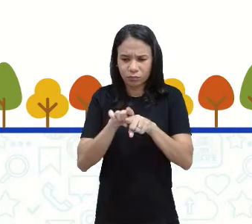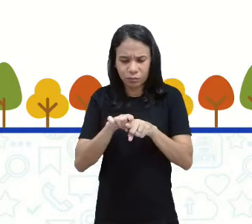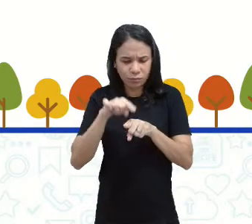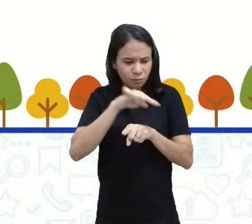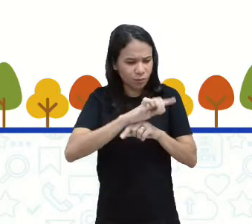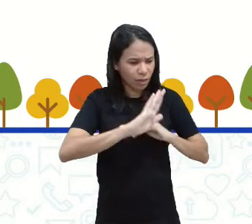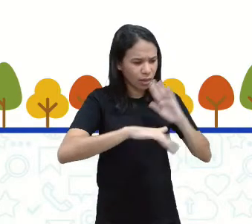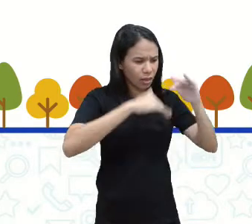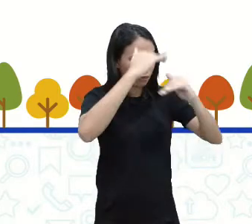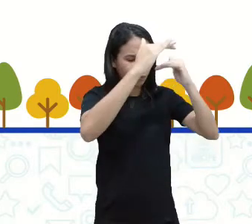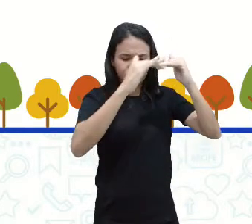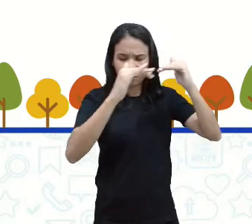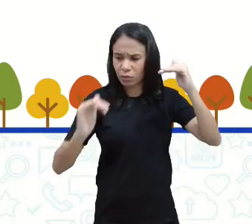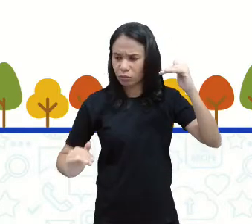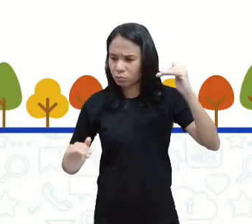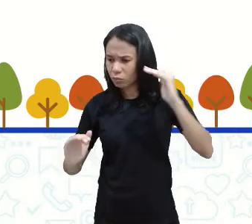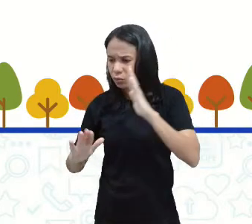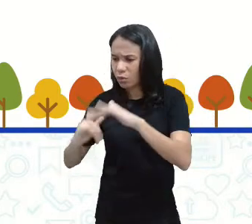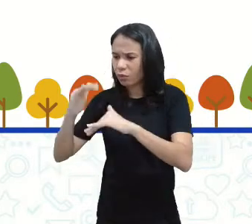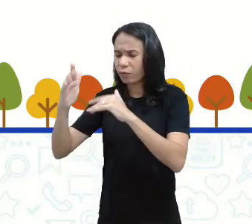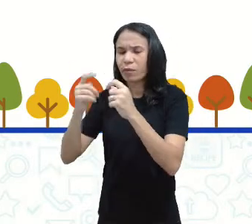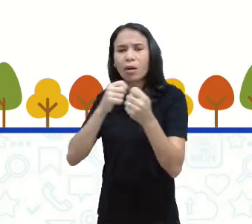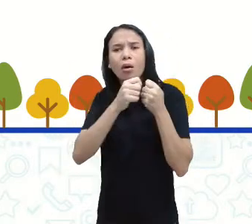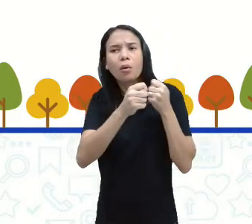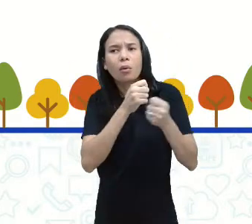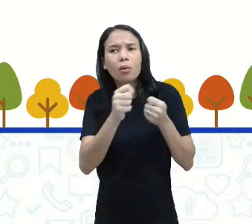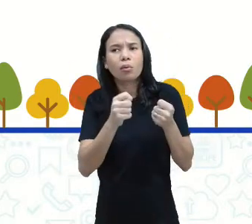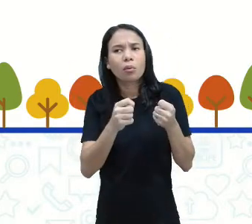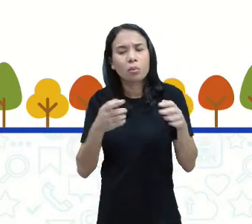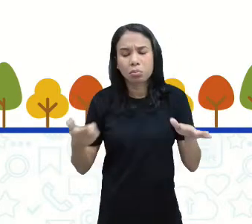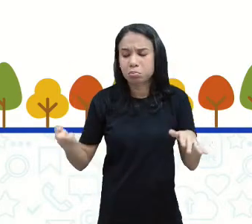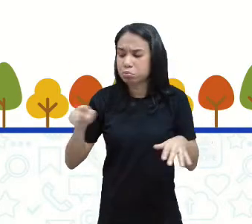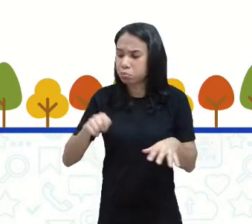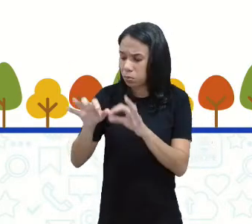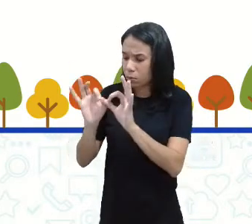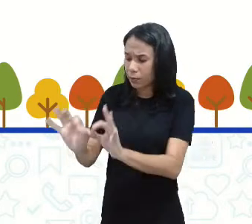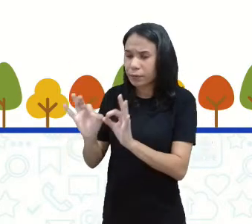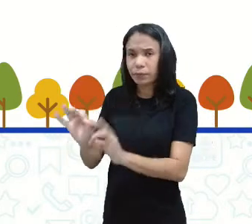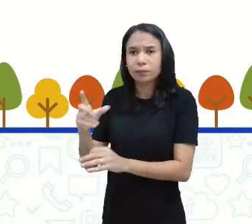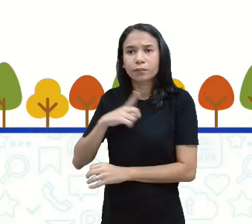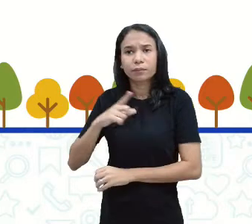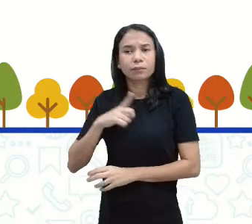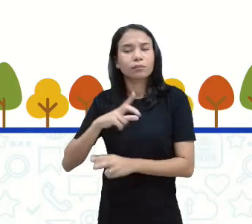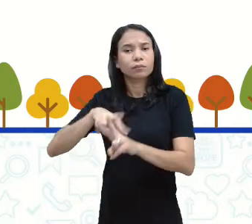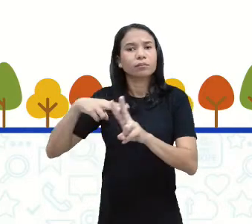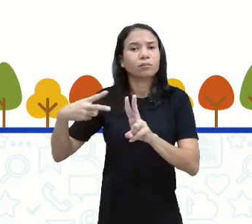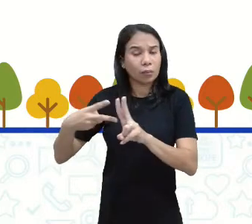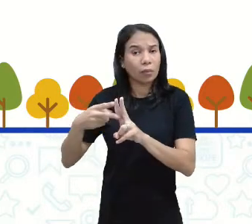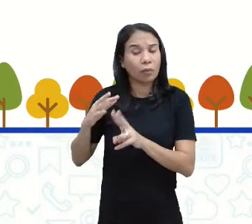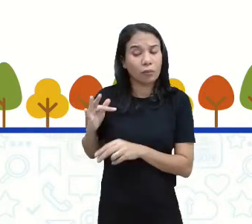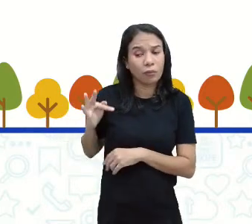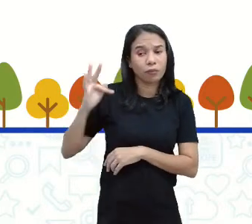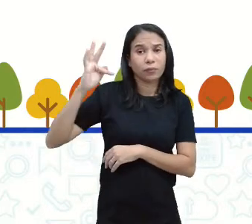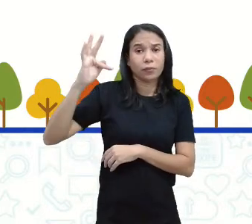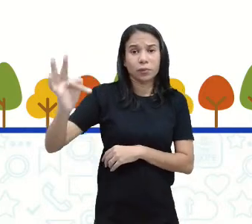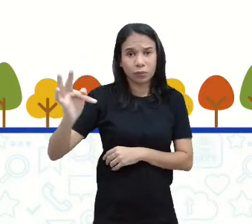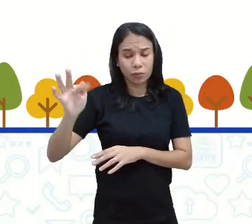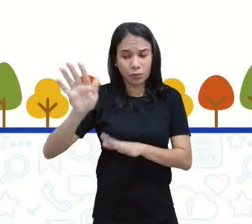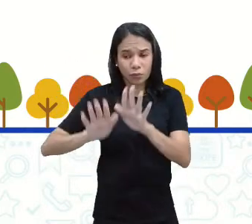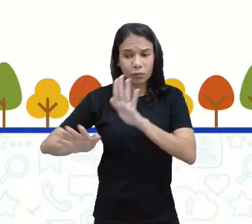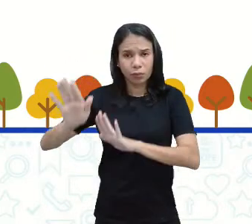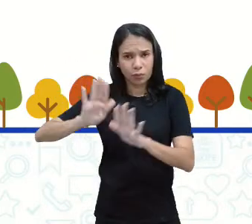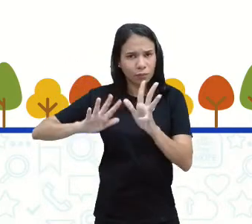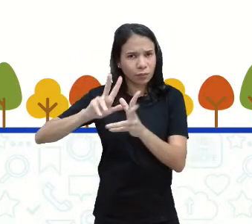com crescimento econômico, com a garantia, né, que a gente vai ter esses recursos naturais para as futuras